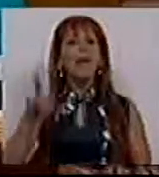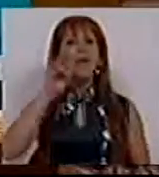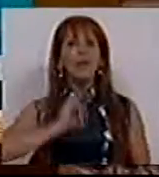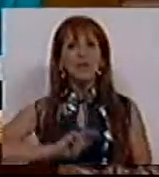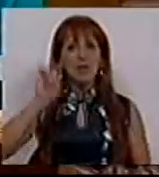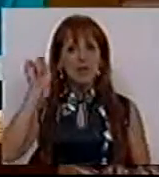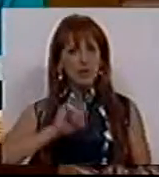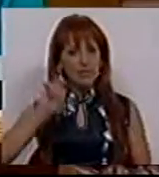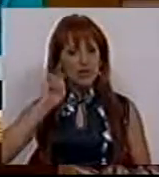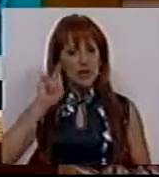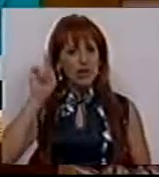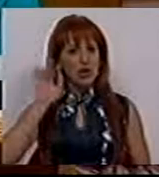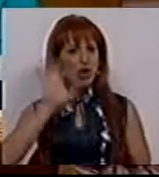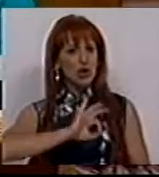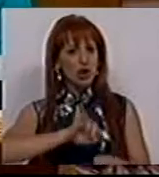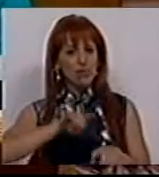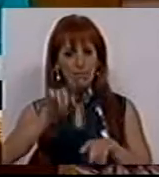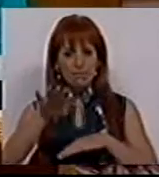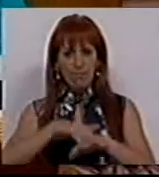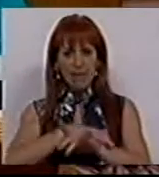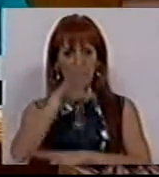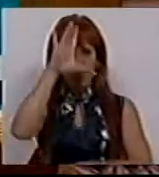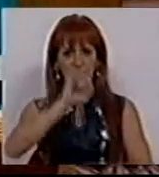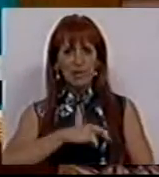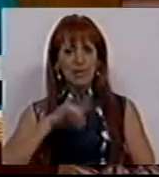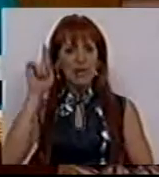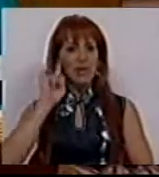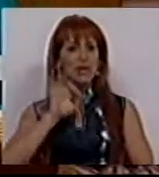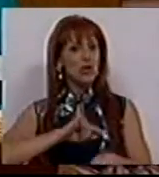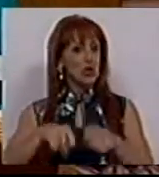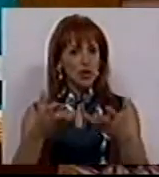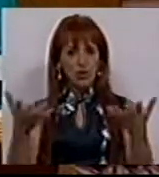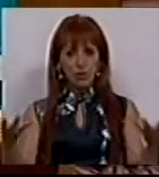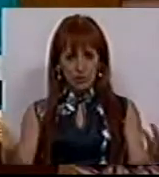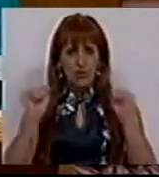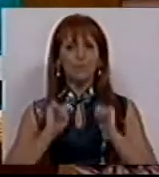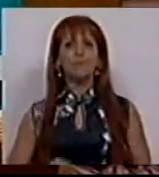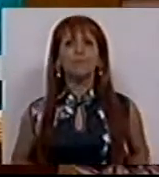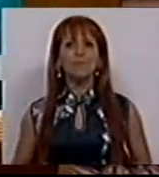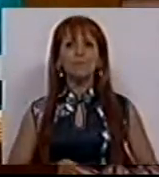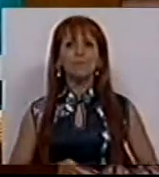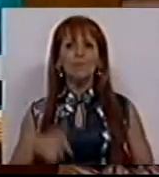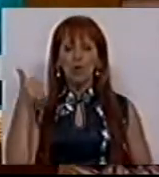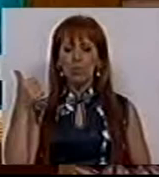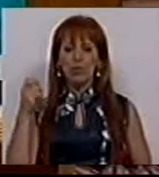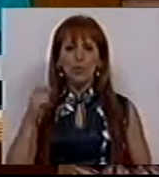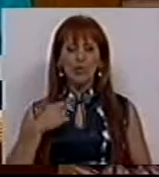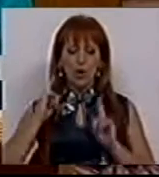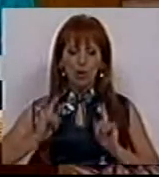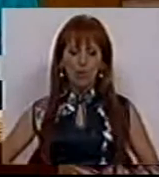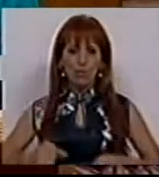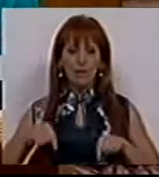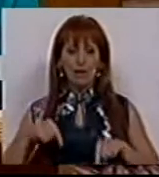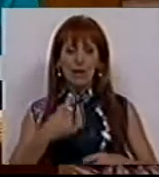Senhora Presidente, senhoras e senhores membros do Governo, senhoras e senhores deputados, o Bloco de Esquerda